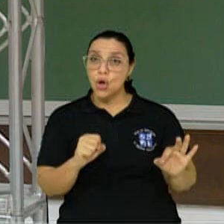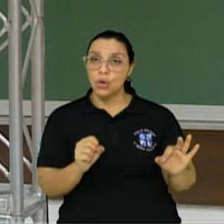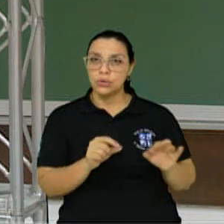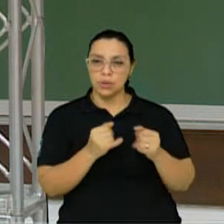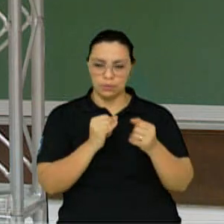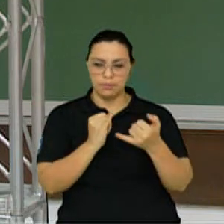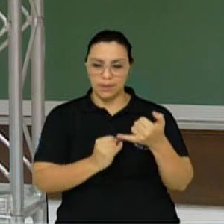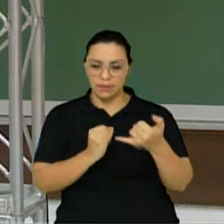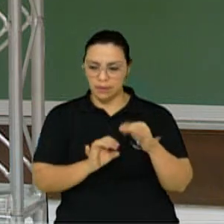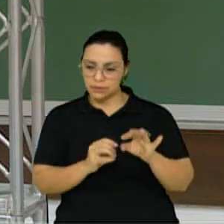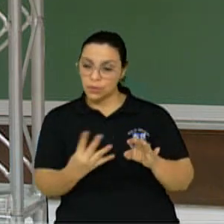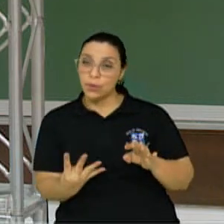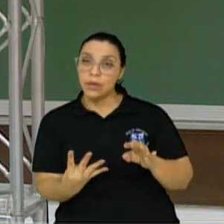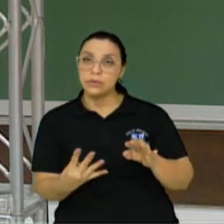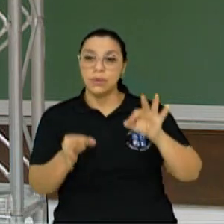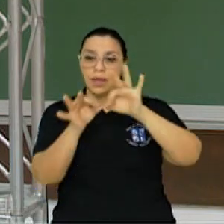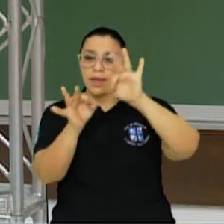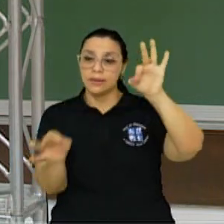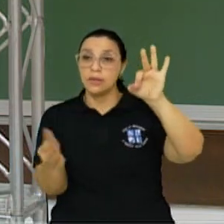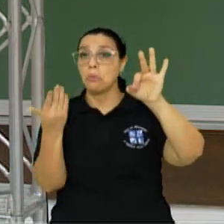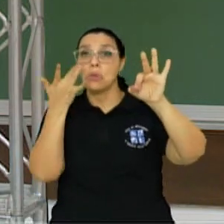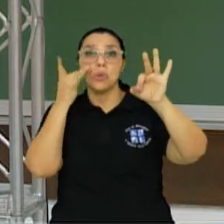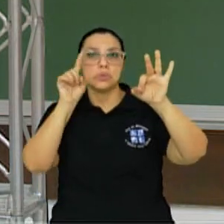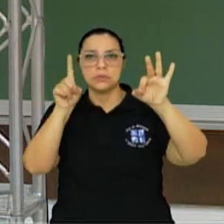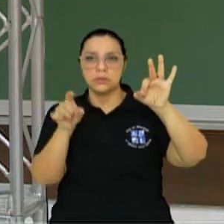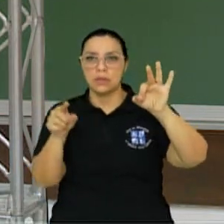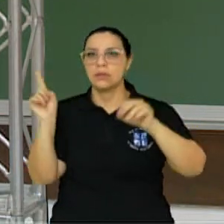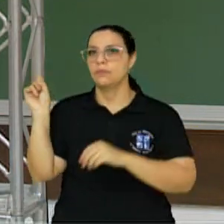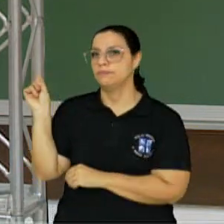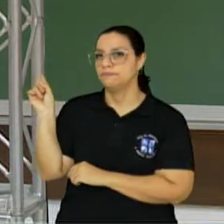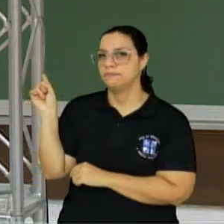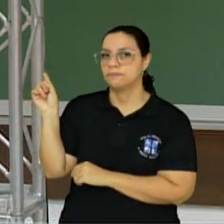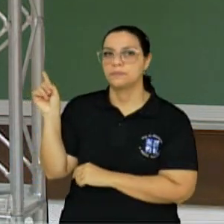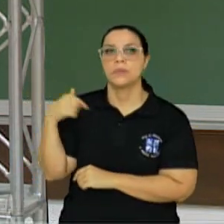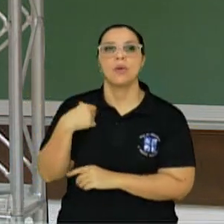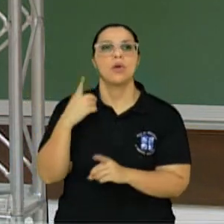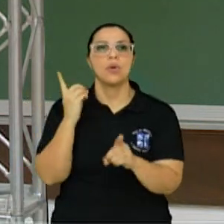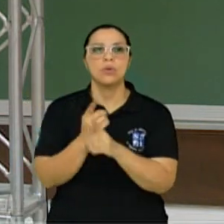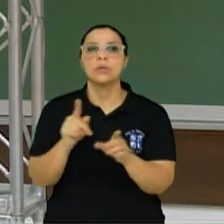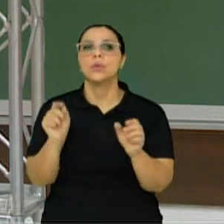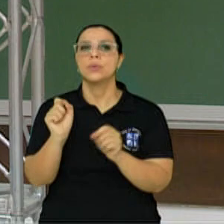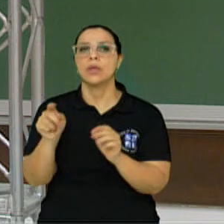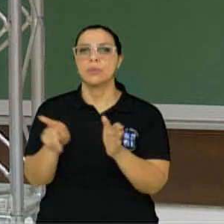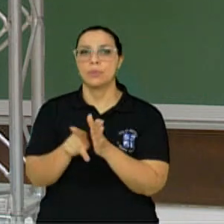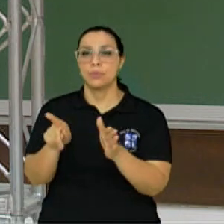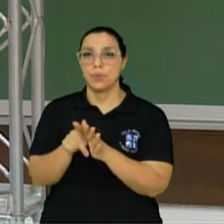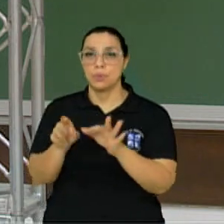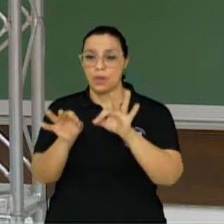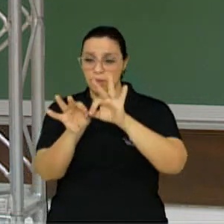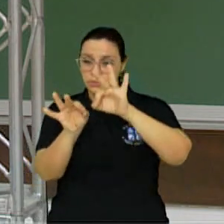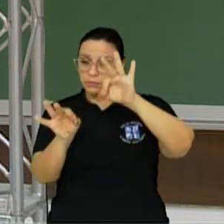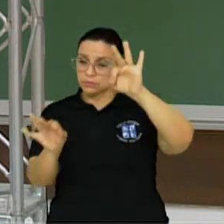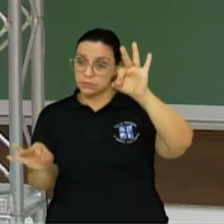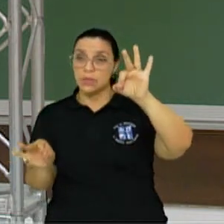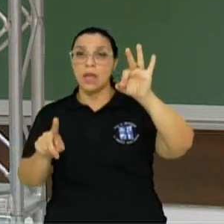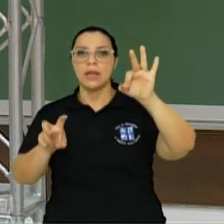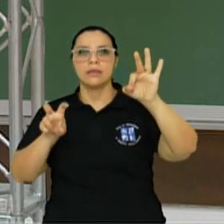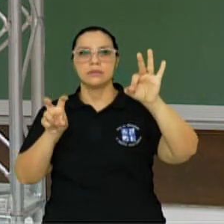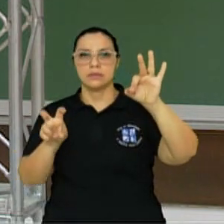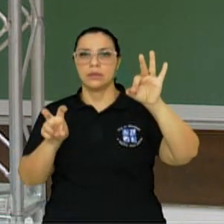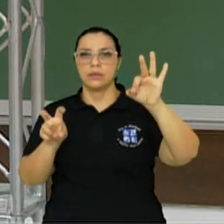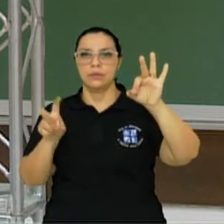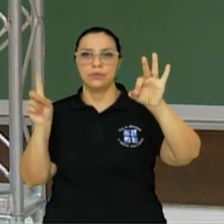a hipotenusa, que é o que eu quero. Então, apliquei o teorema de Pitágoras e cheguei de que a altura do